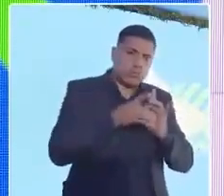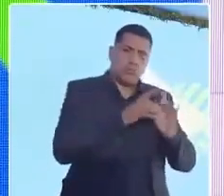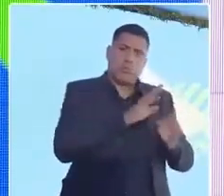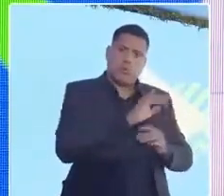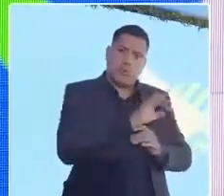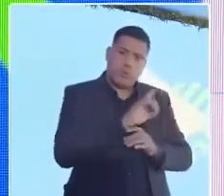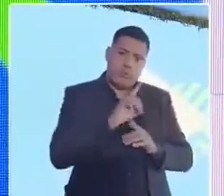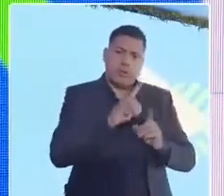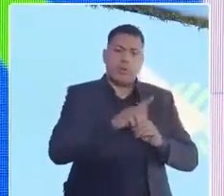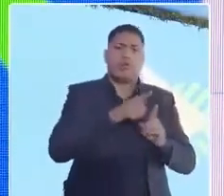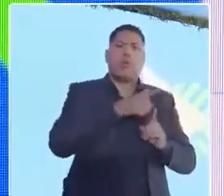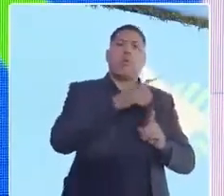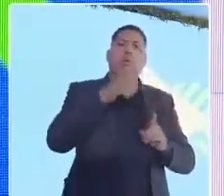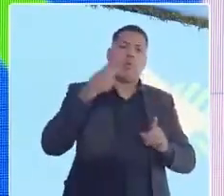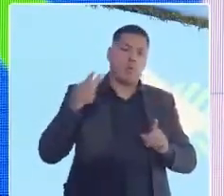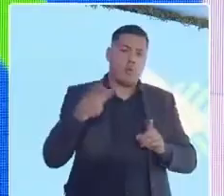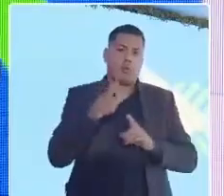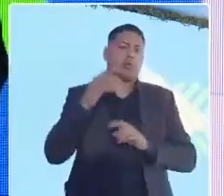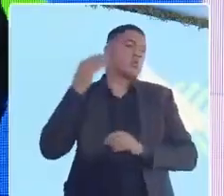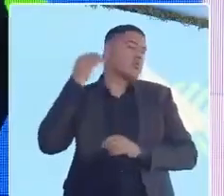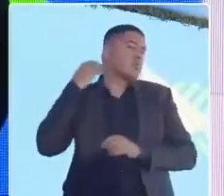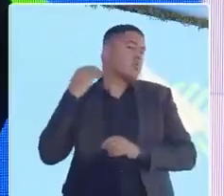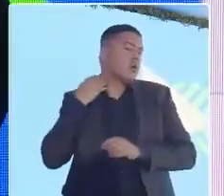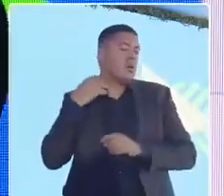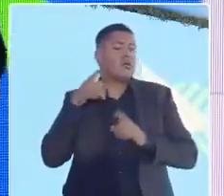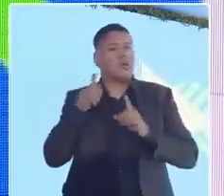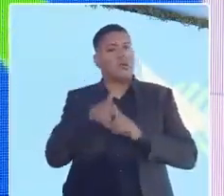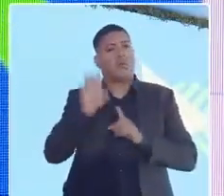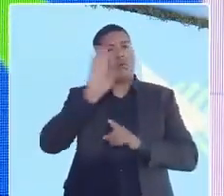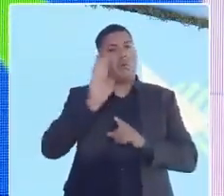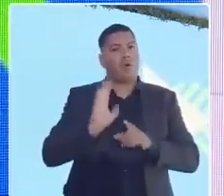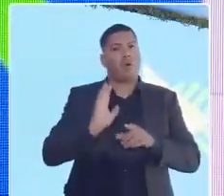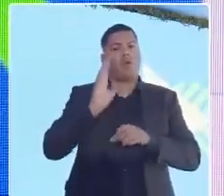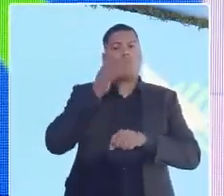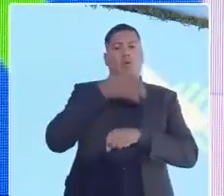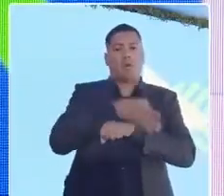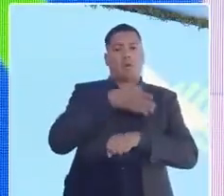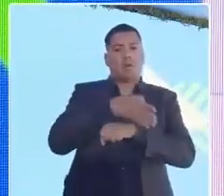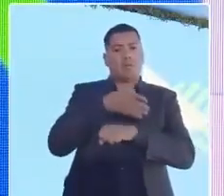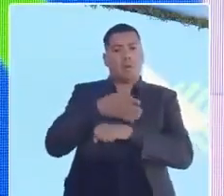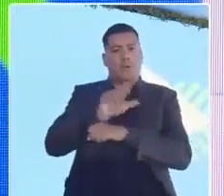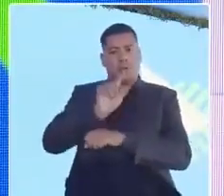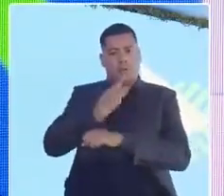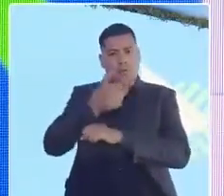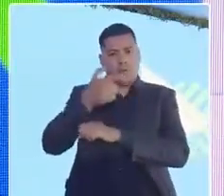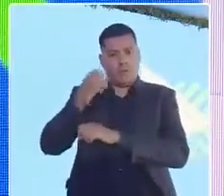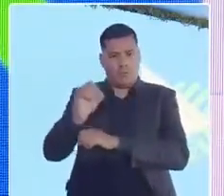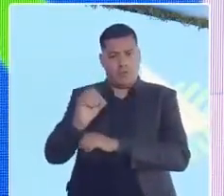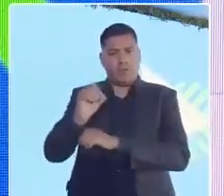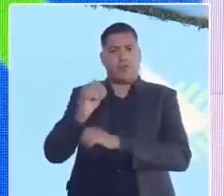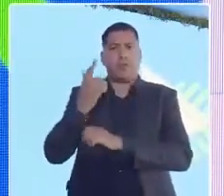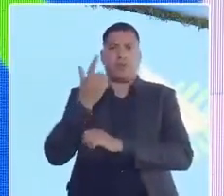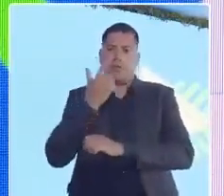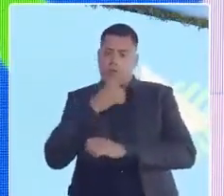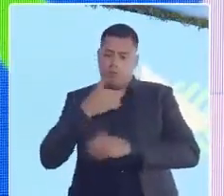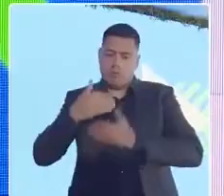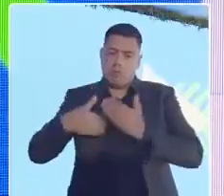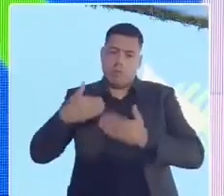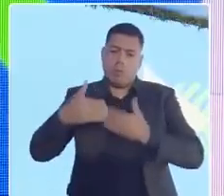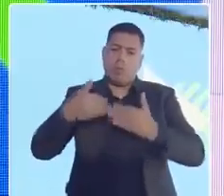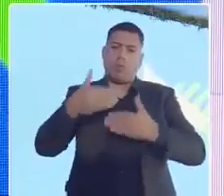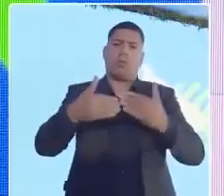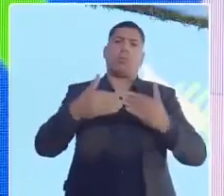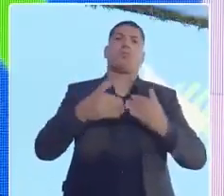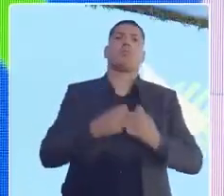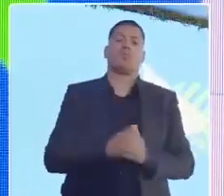bancos quanto Brasil no G20 de avançar uma agenda muito relevante gostaria só de